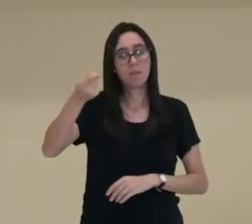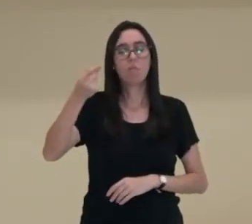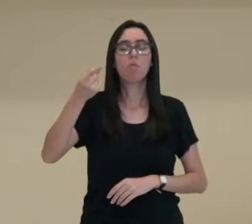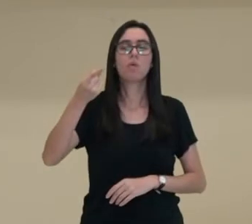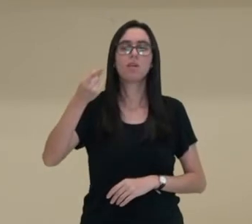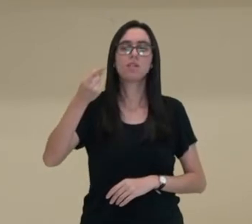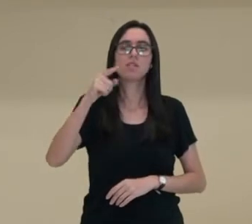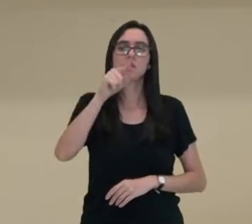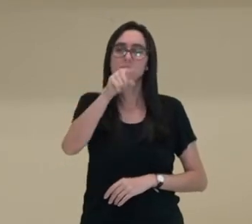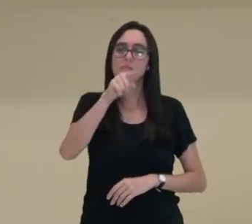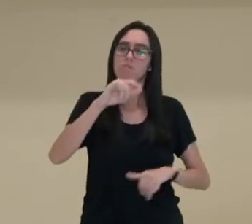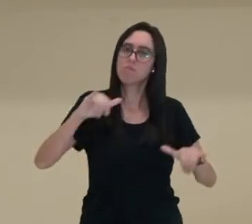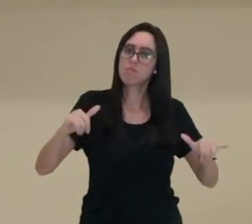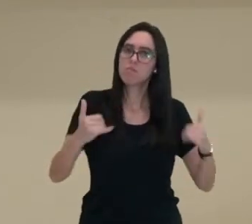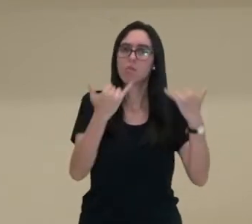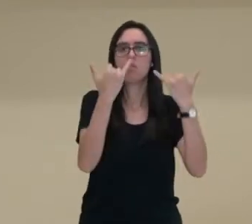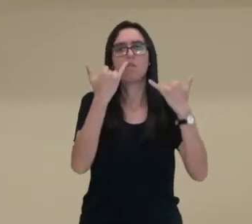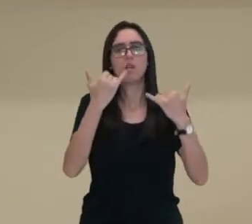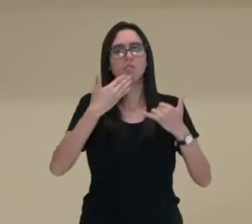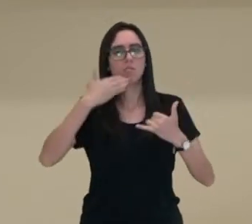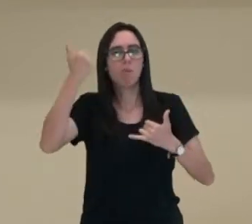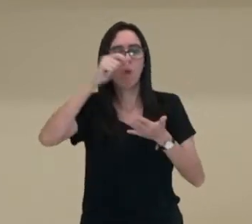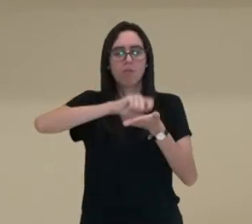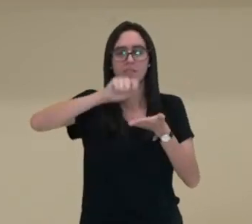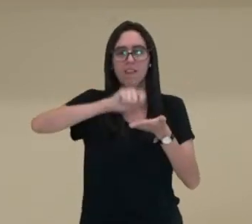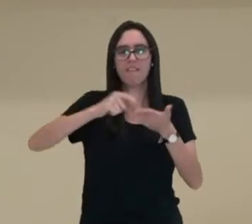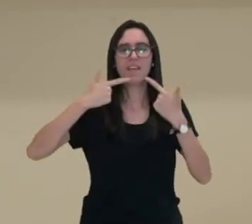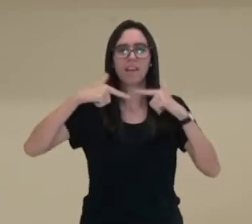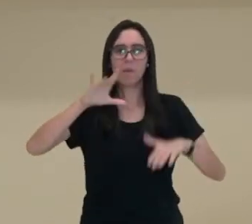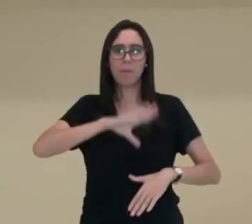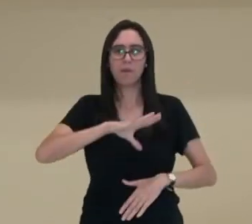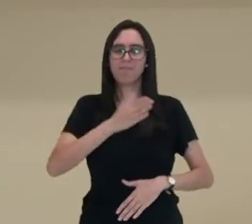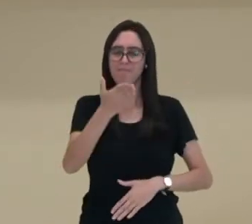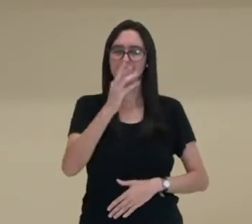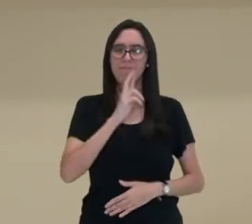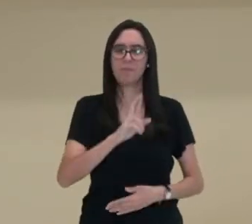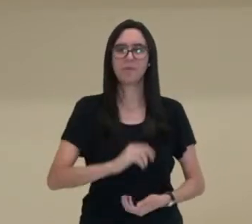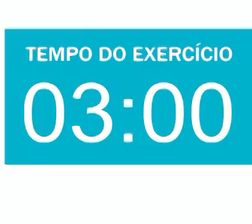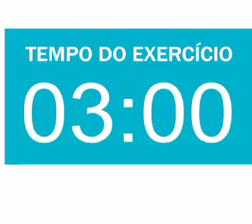têm aí uma oportunidade de melhorar a proficiência na língua escrita. Mãos à obra.